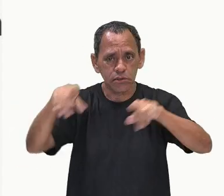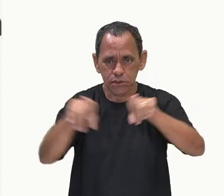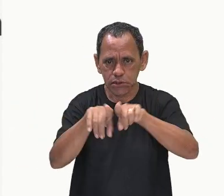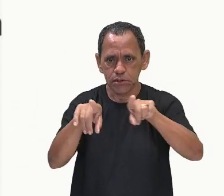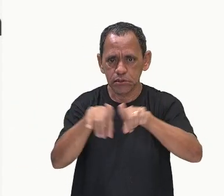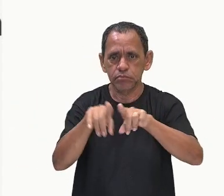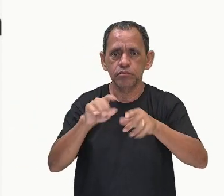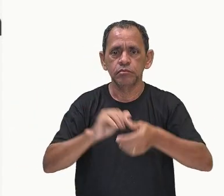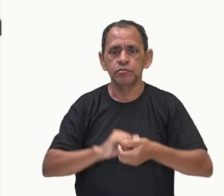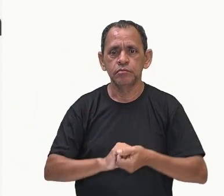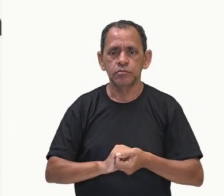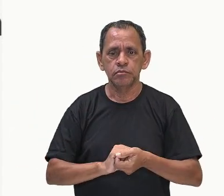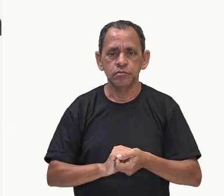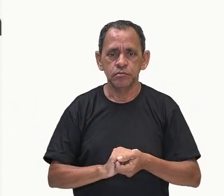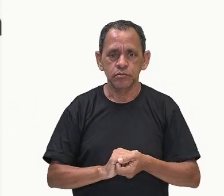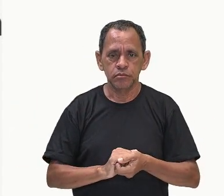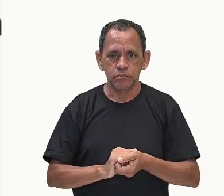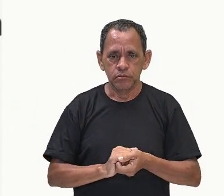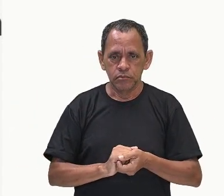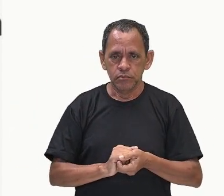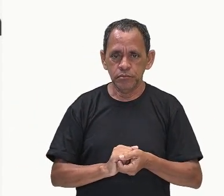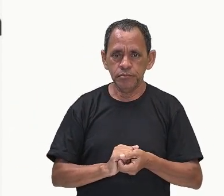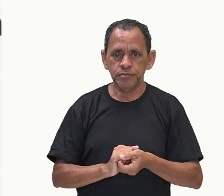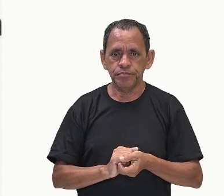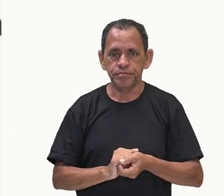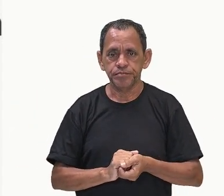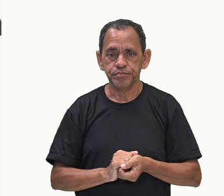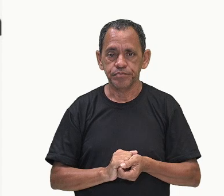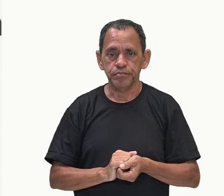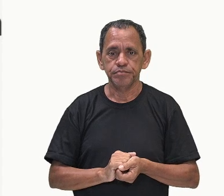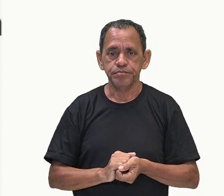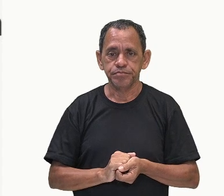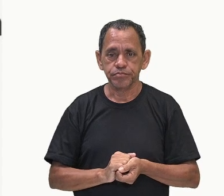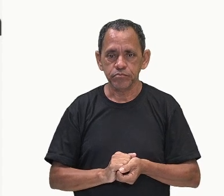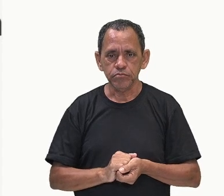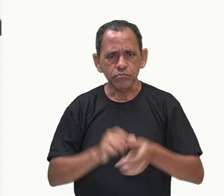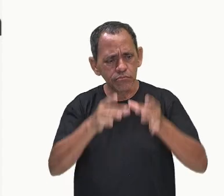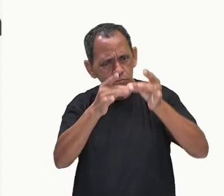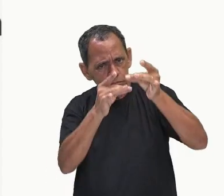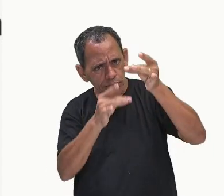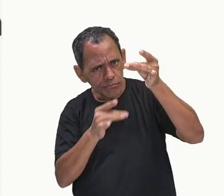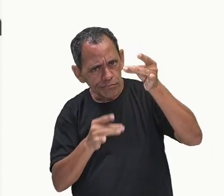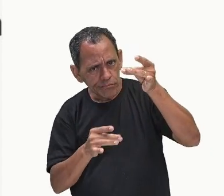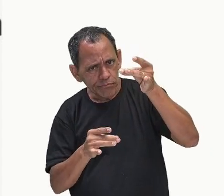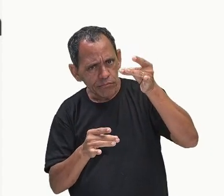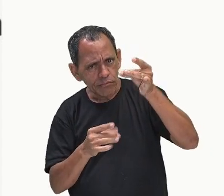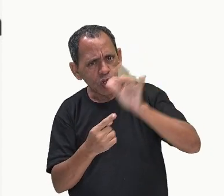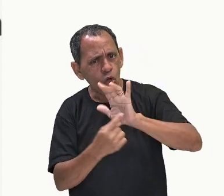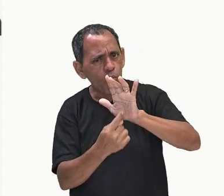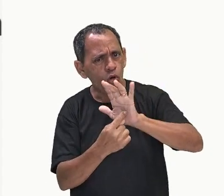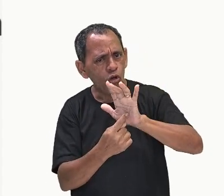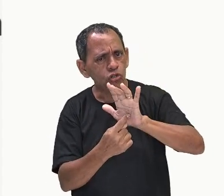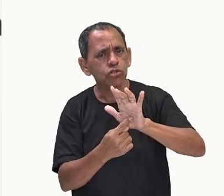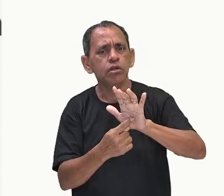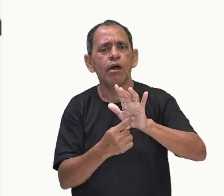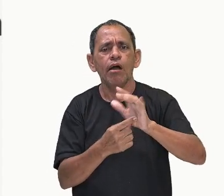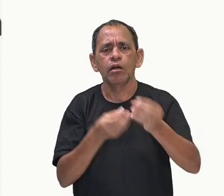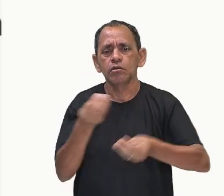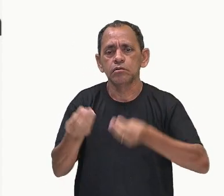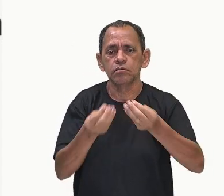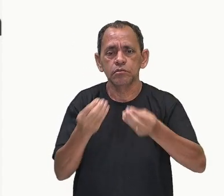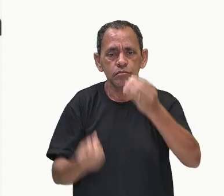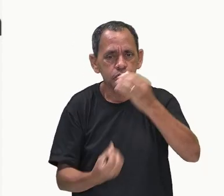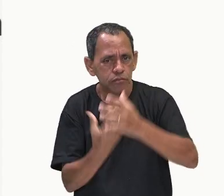descrição que nós tivemos aqui, né? Com a construção desse cilindro, tá